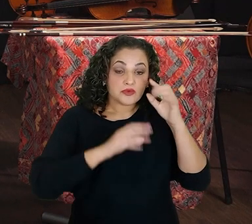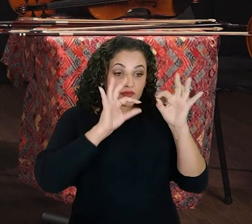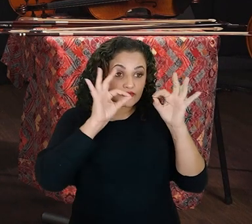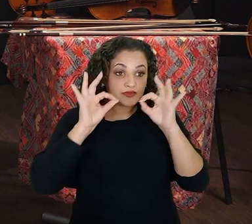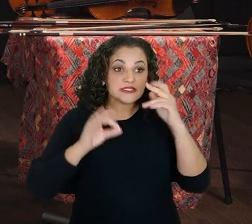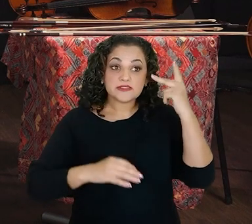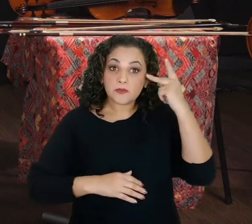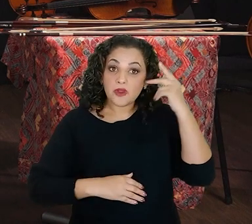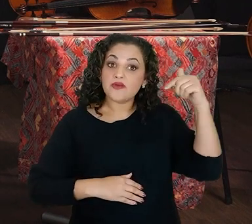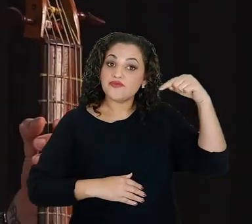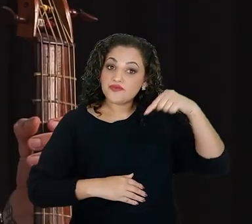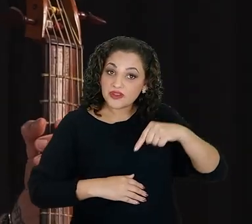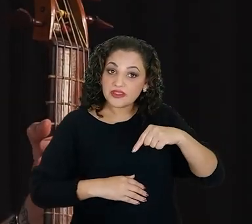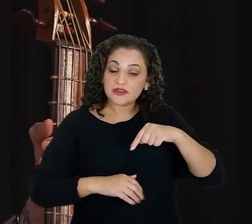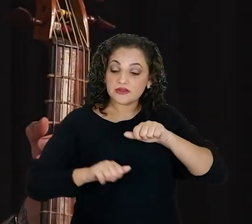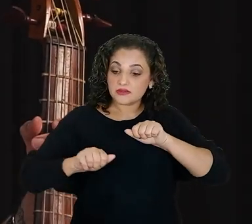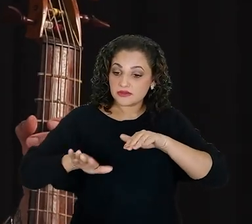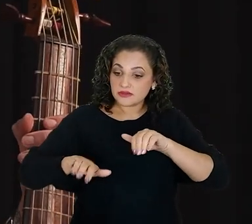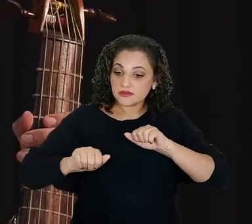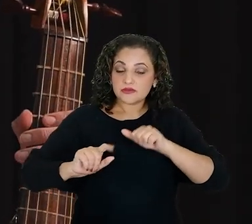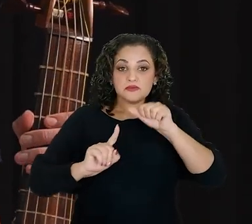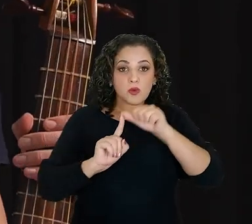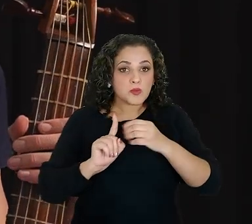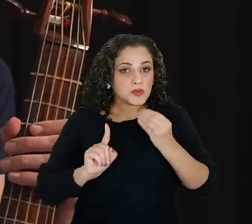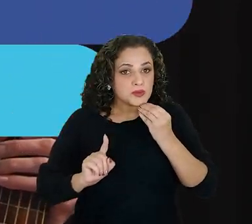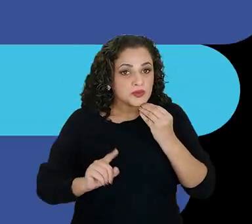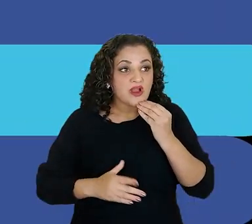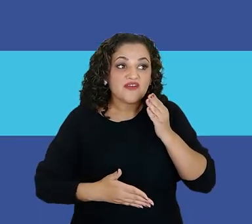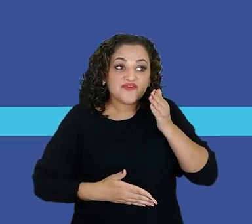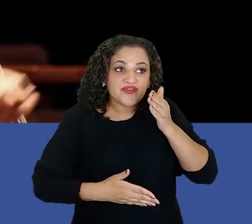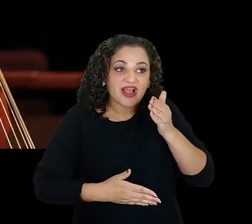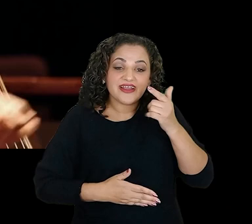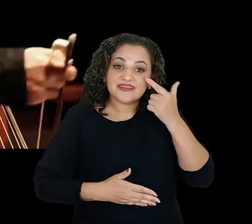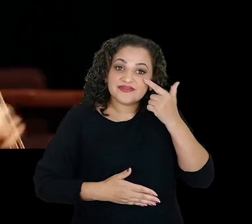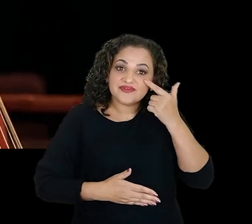ele vai vir em setembro Quem tiver oportunidade vai lá assistir